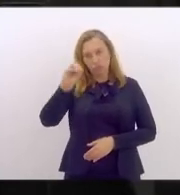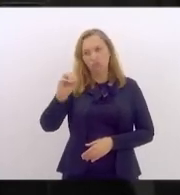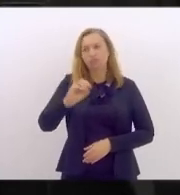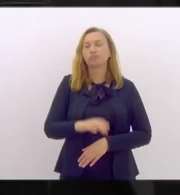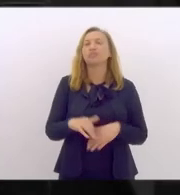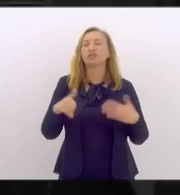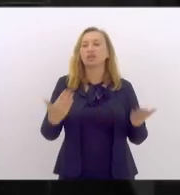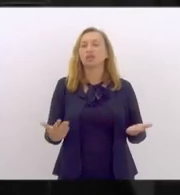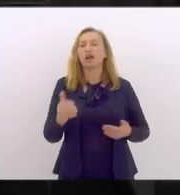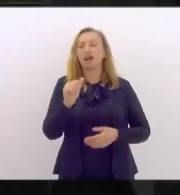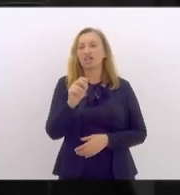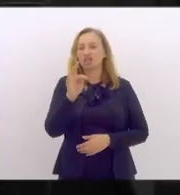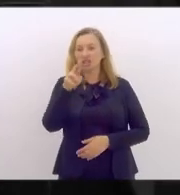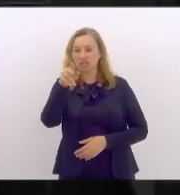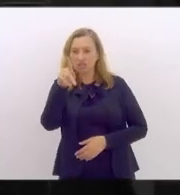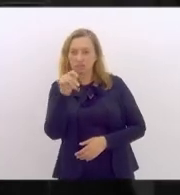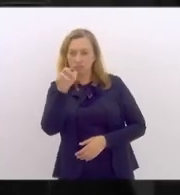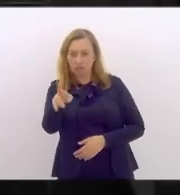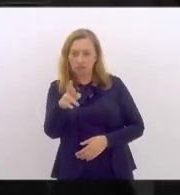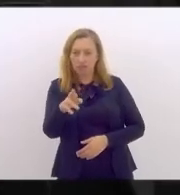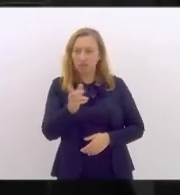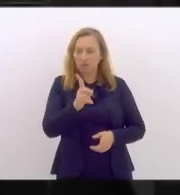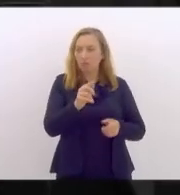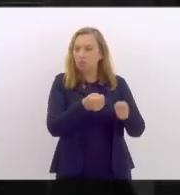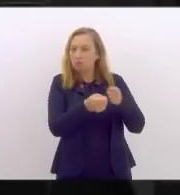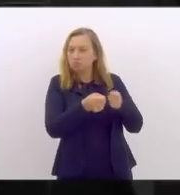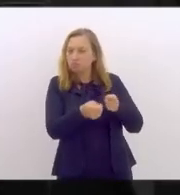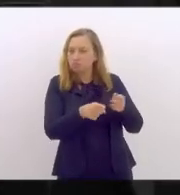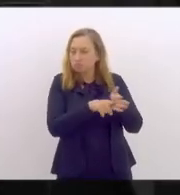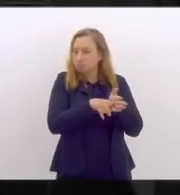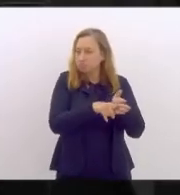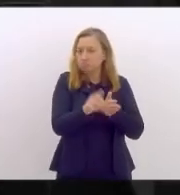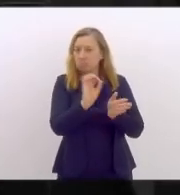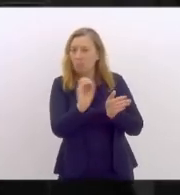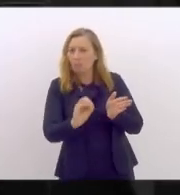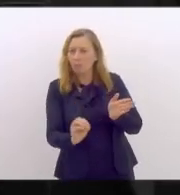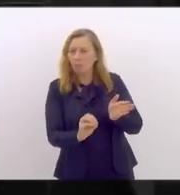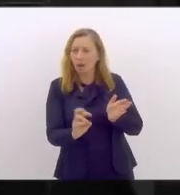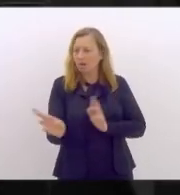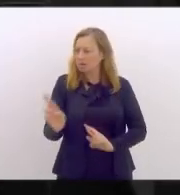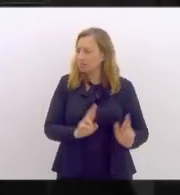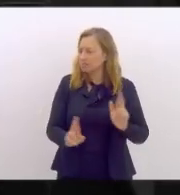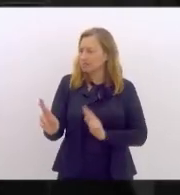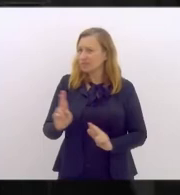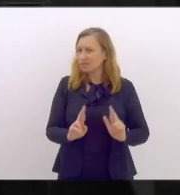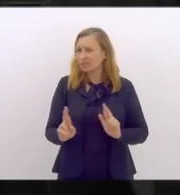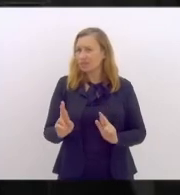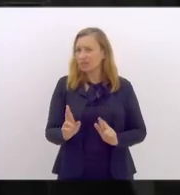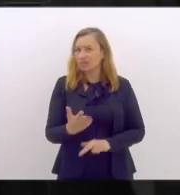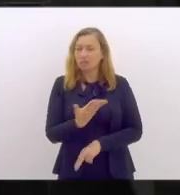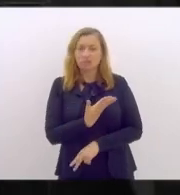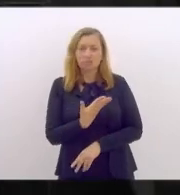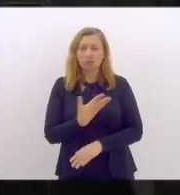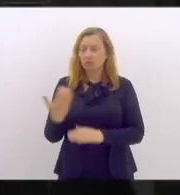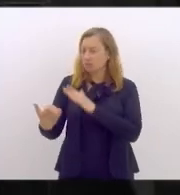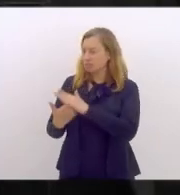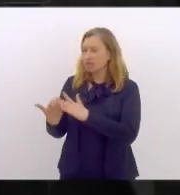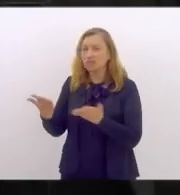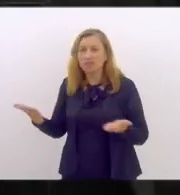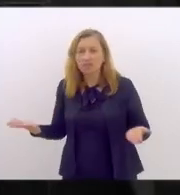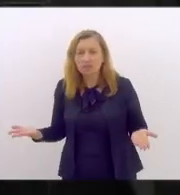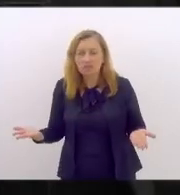então haja transp não regula não fiscaliza estabelece uma relação de compadrio com a concessionária